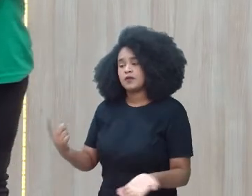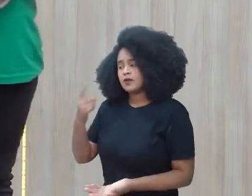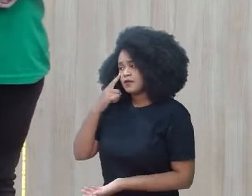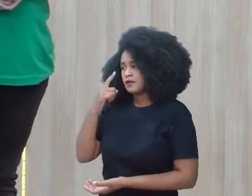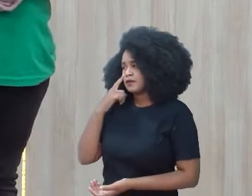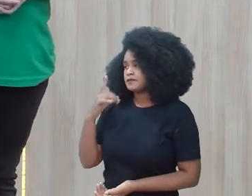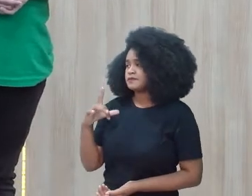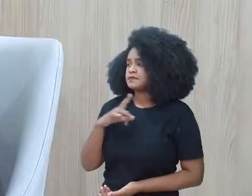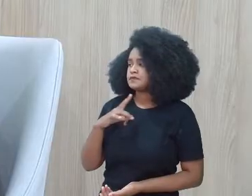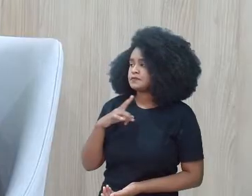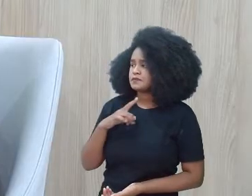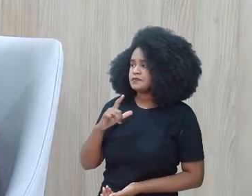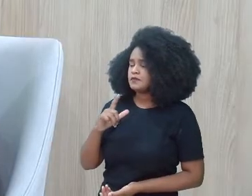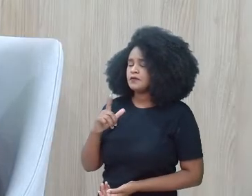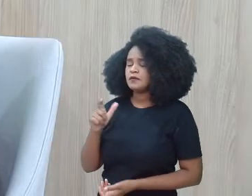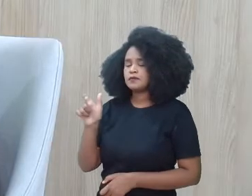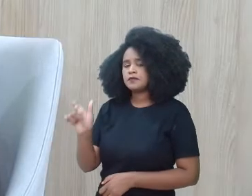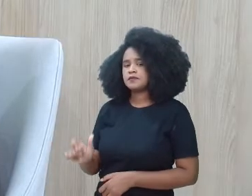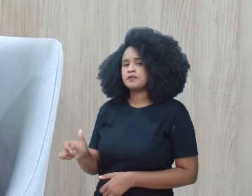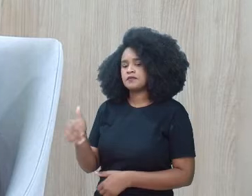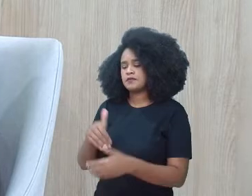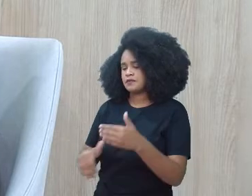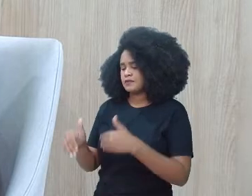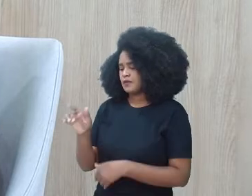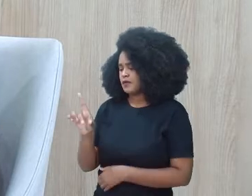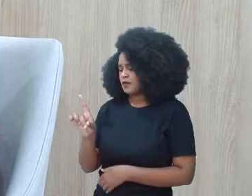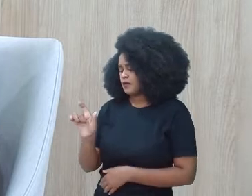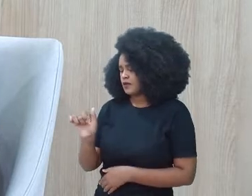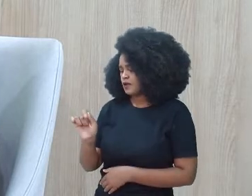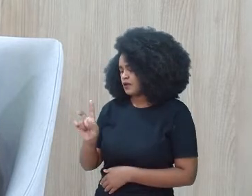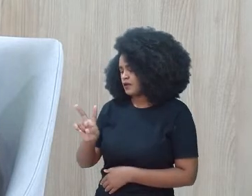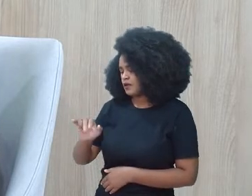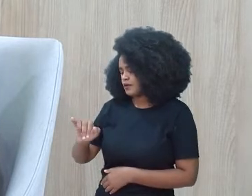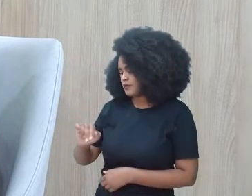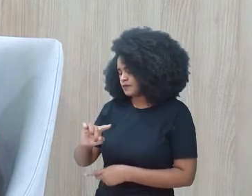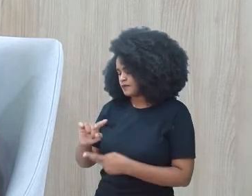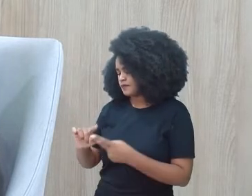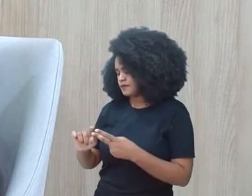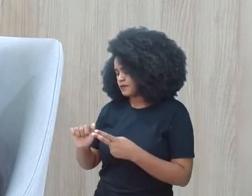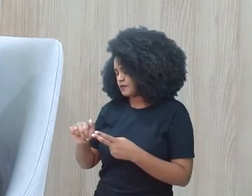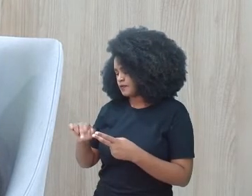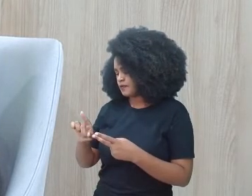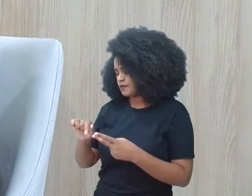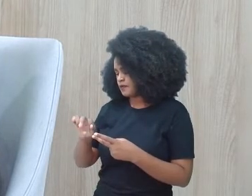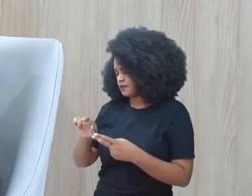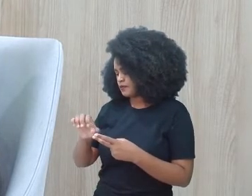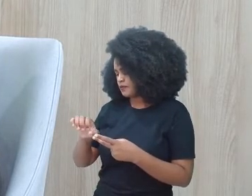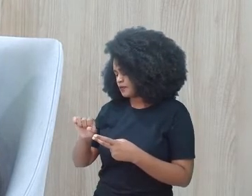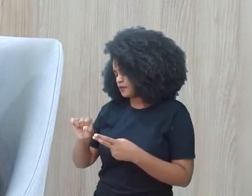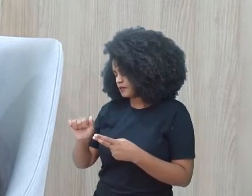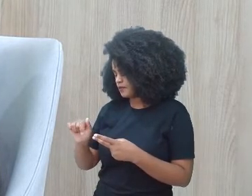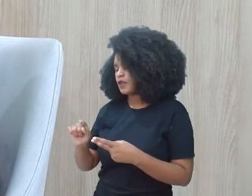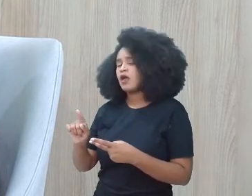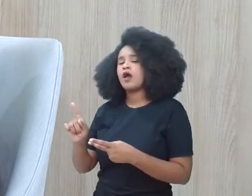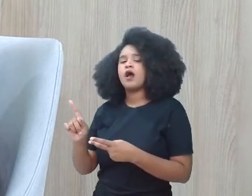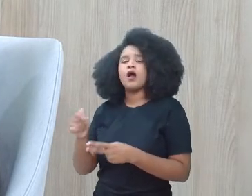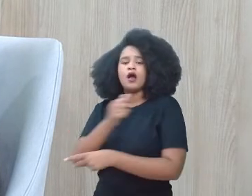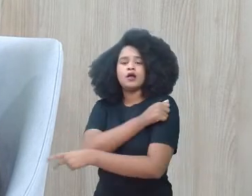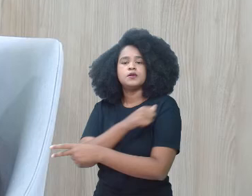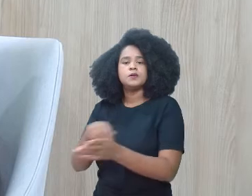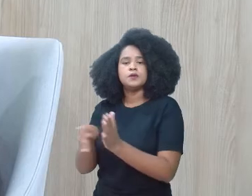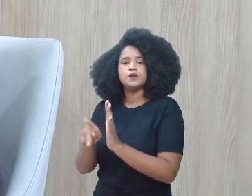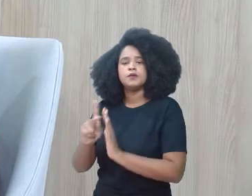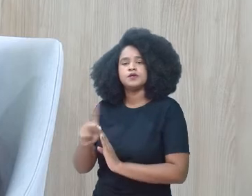temos aqui a participação de Davi e de Andressa, que são alunos da professora Gilcéa,